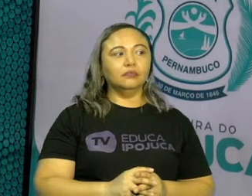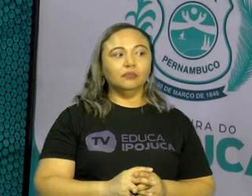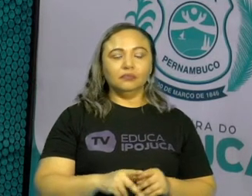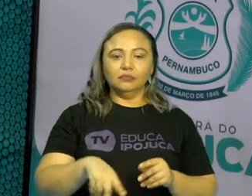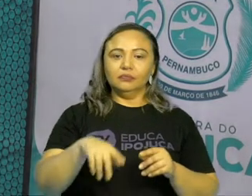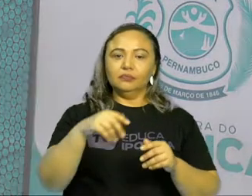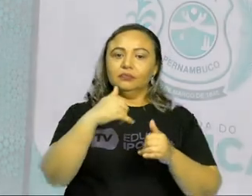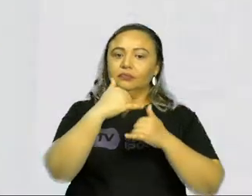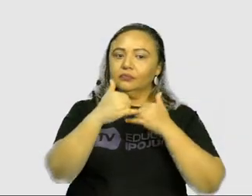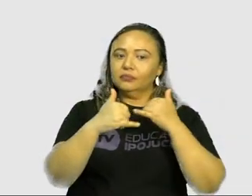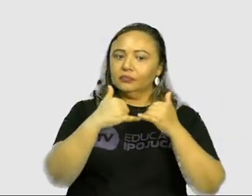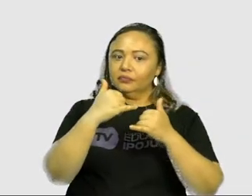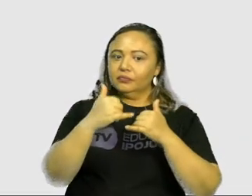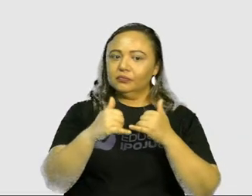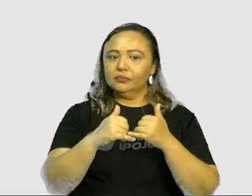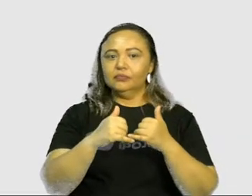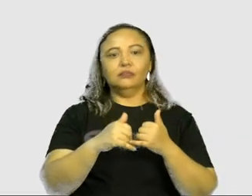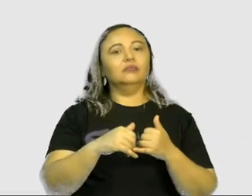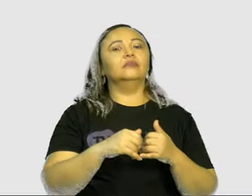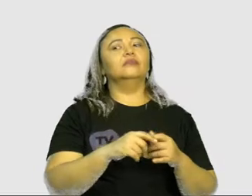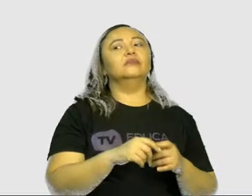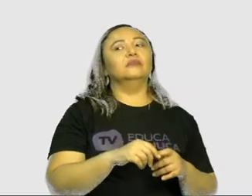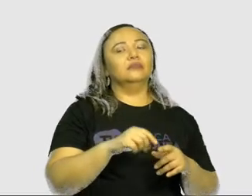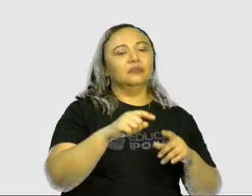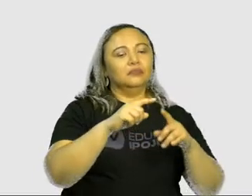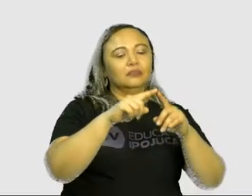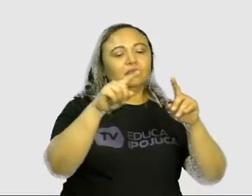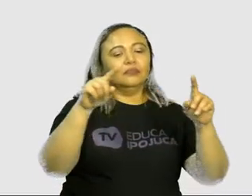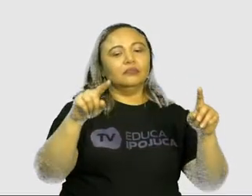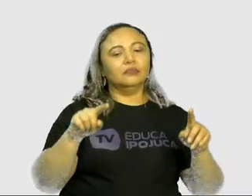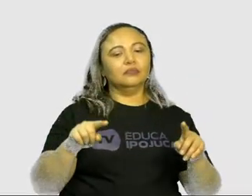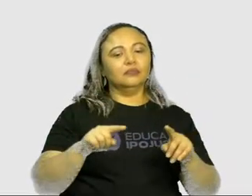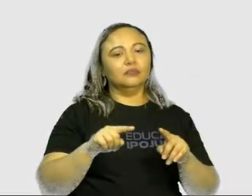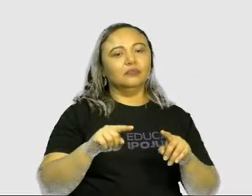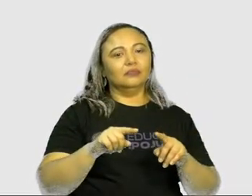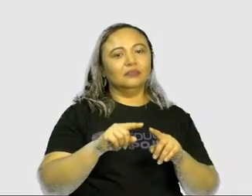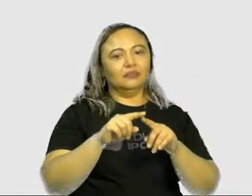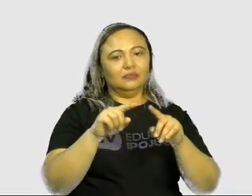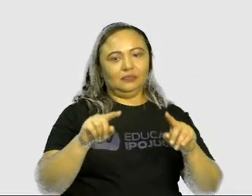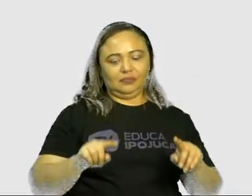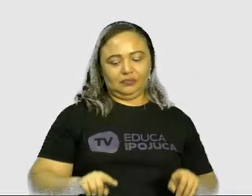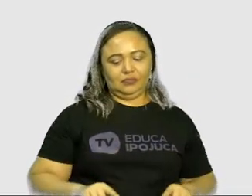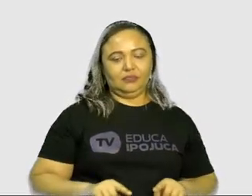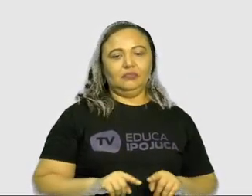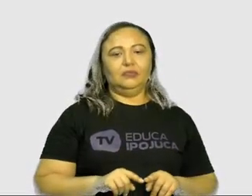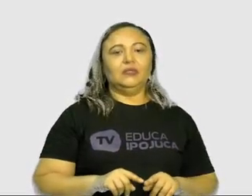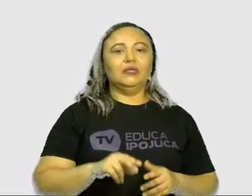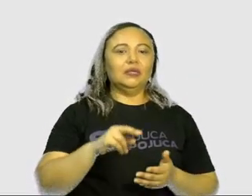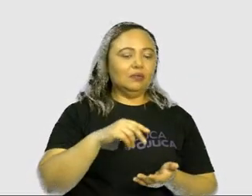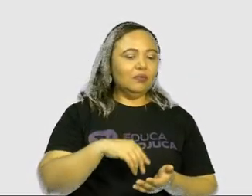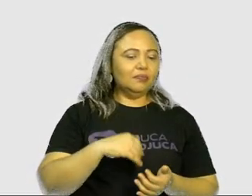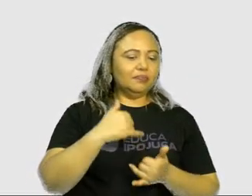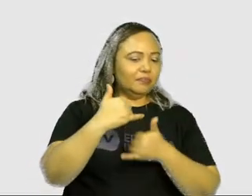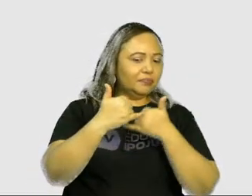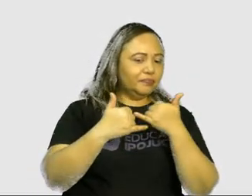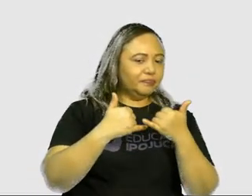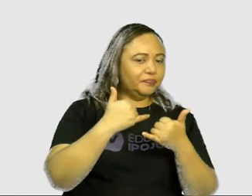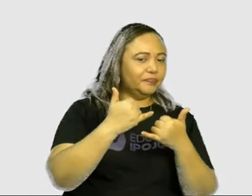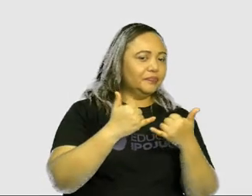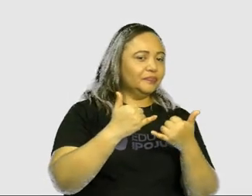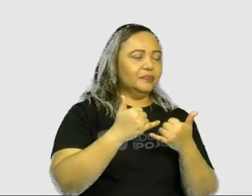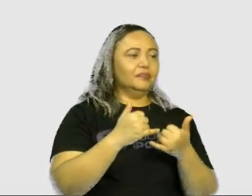A brincadeira da amarelinha também é uma brincadeira considerada